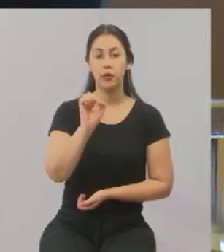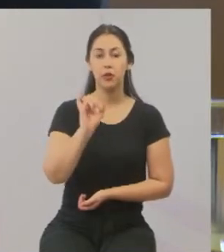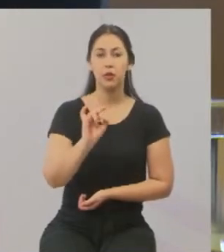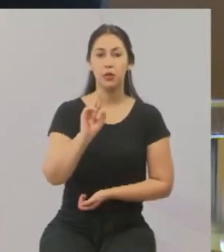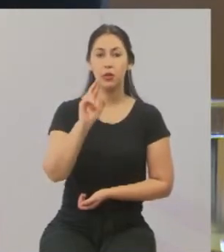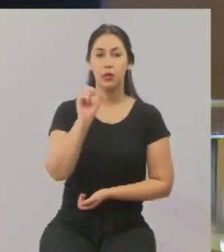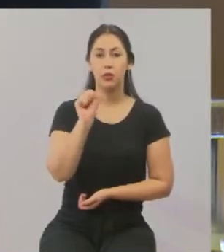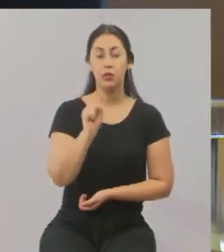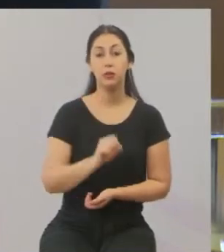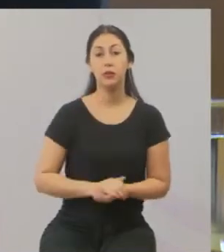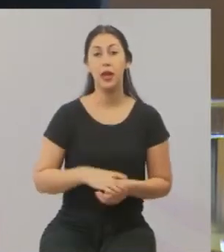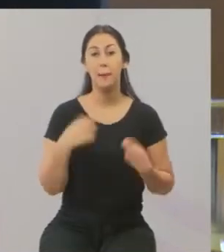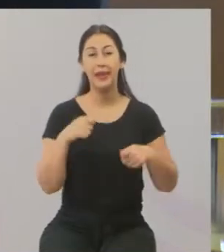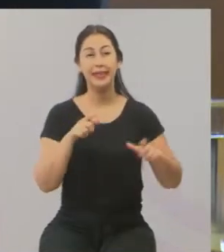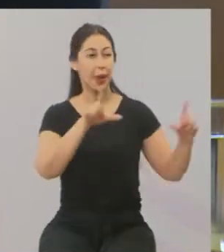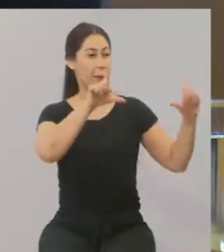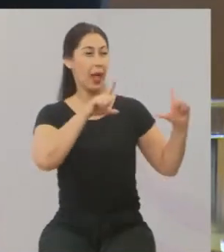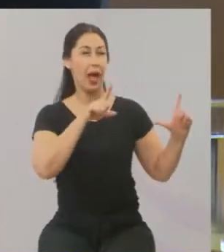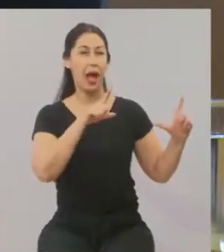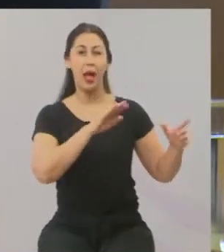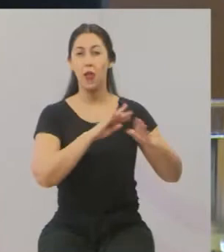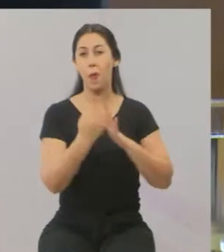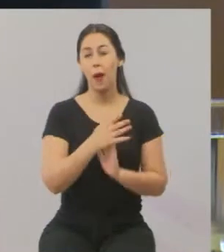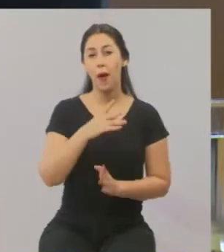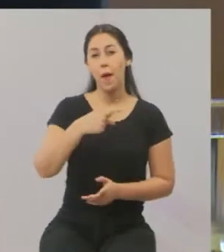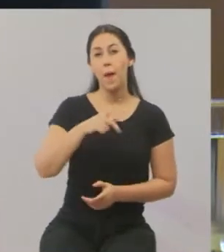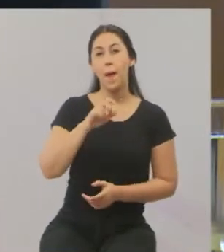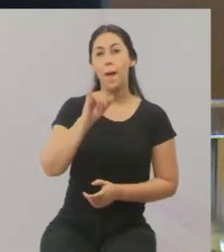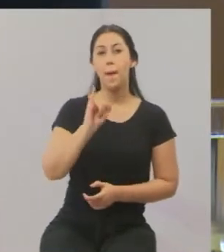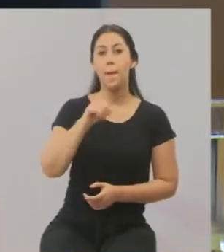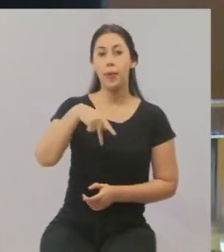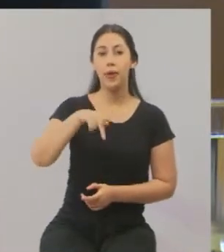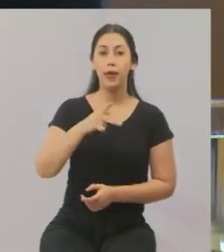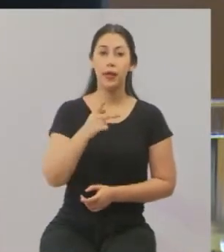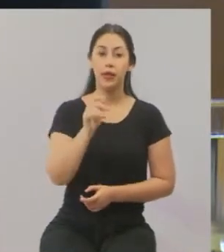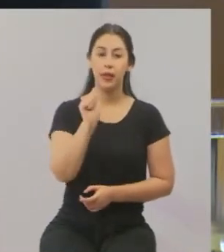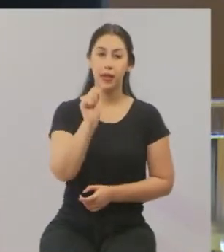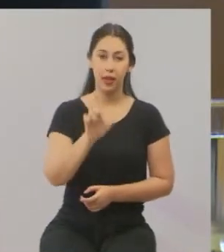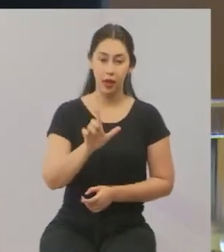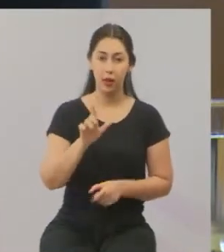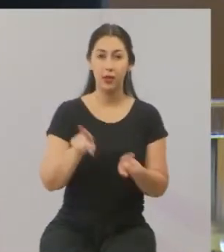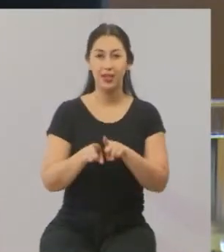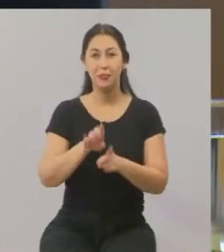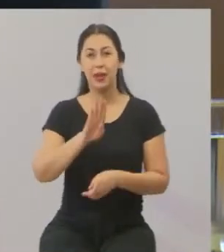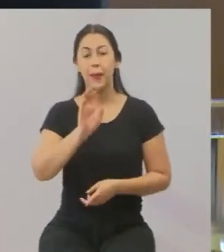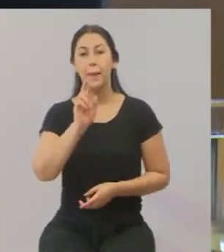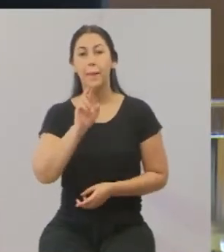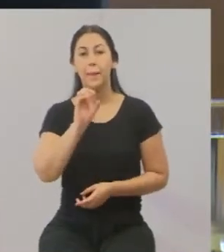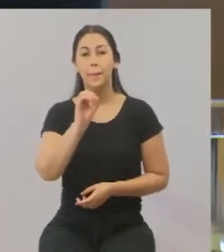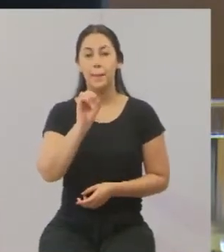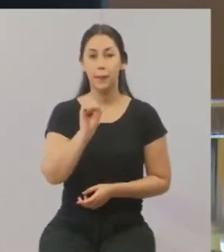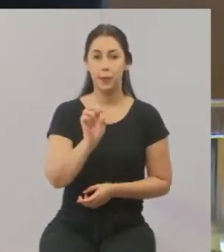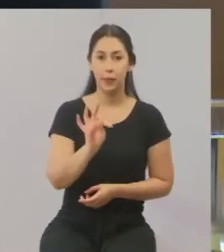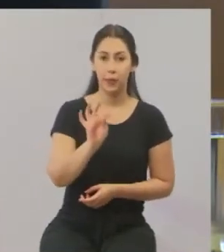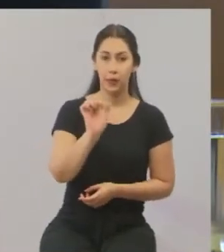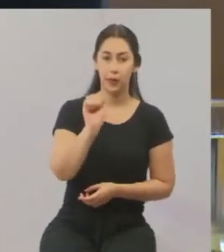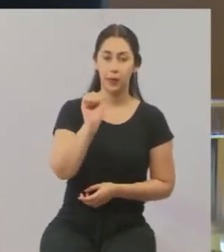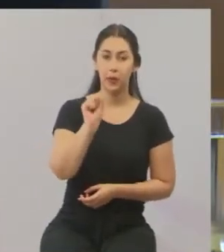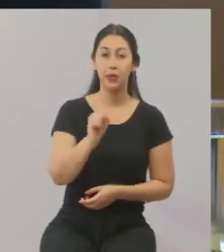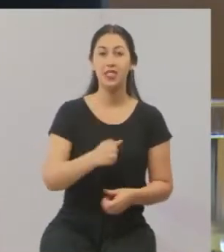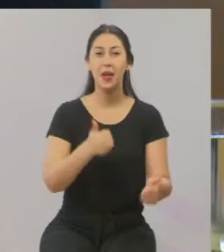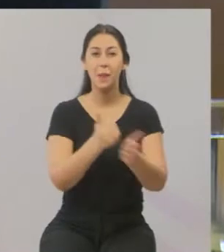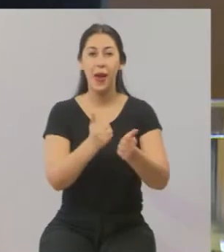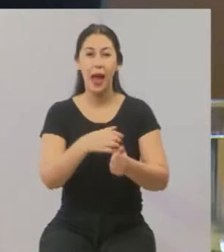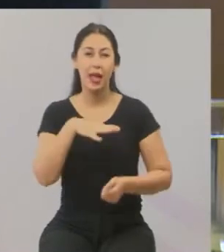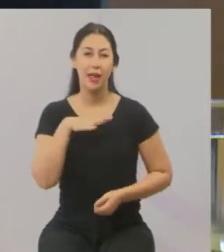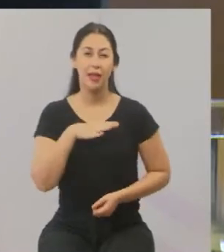do acesso aos bairros Pinhal e Brotas, em Jacareí. A referida placa deverá ser instalada no limite de municípios entre Jacareí e Garatá, na